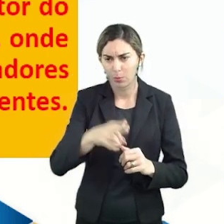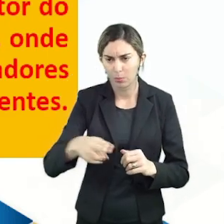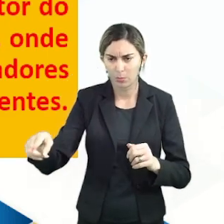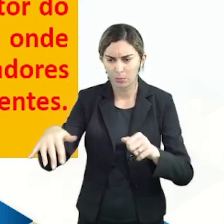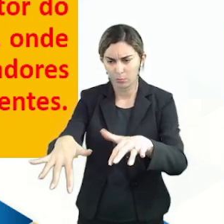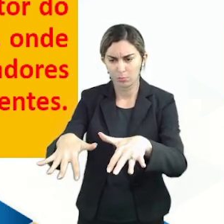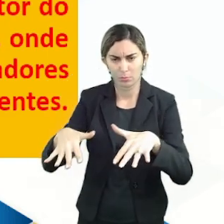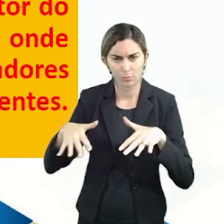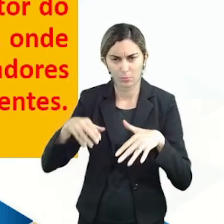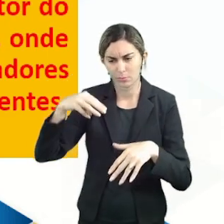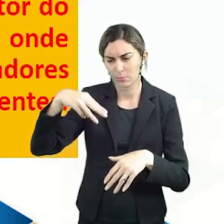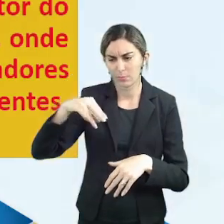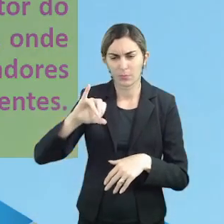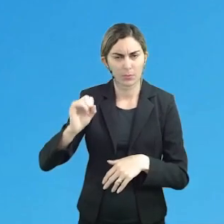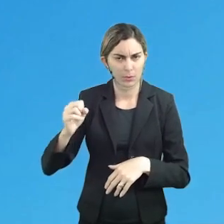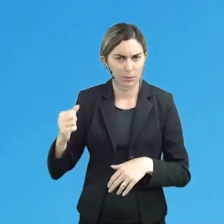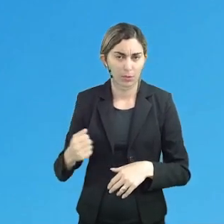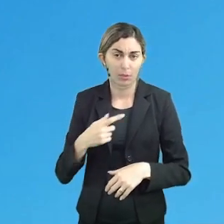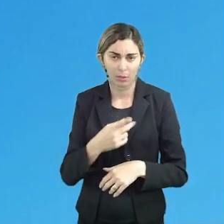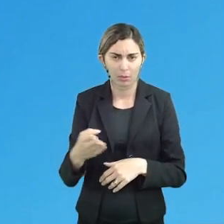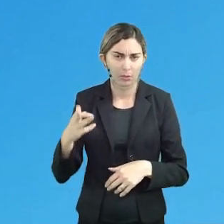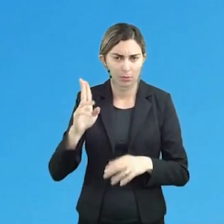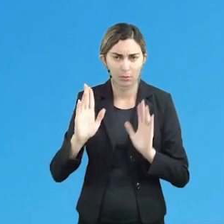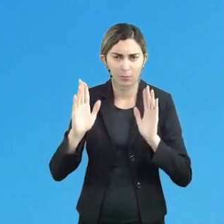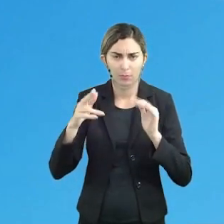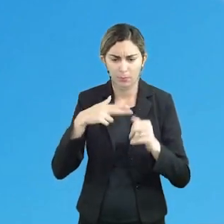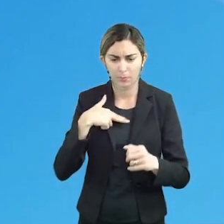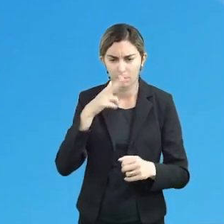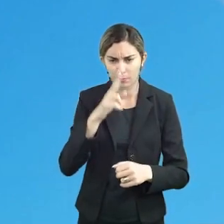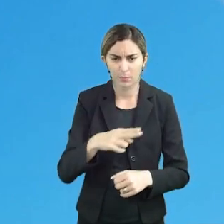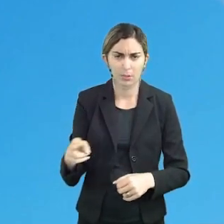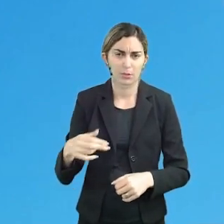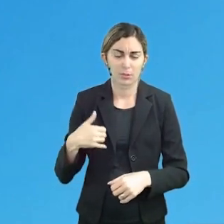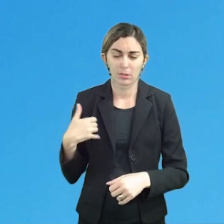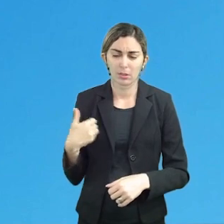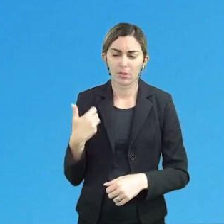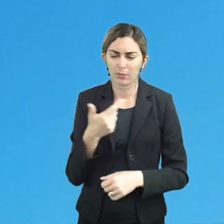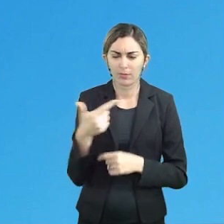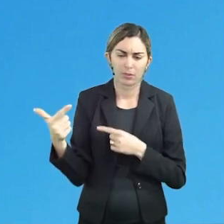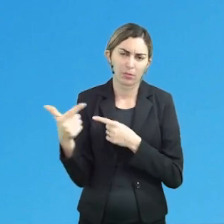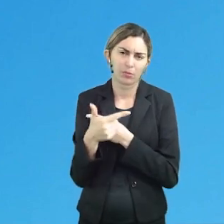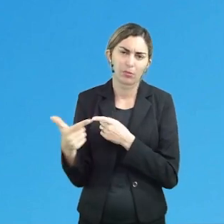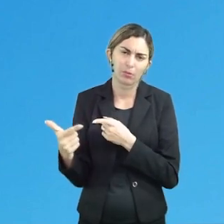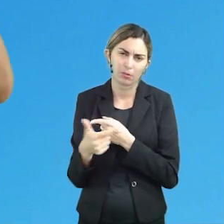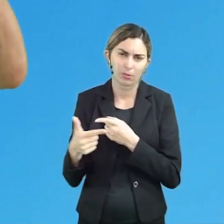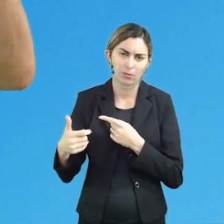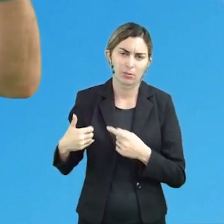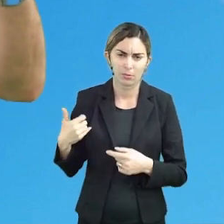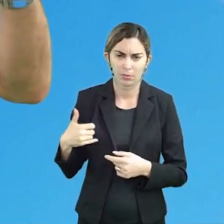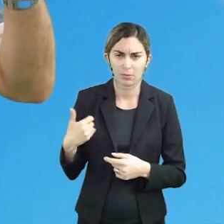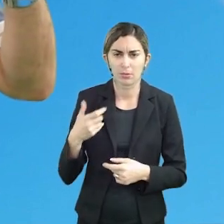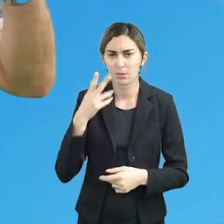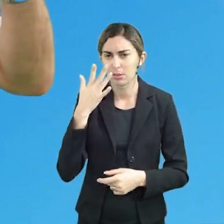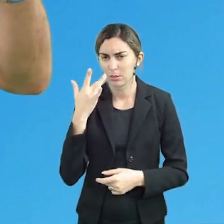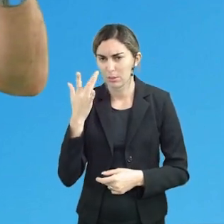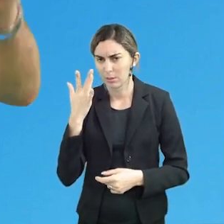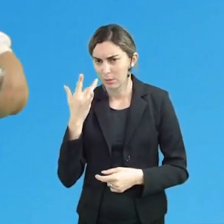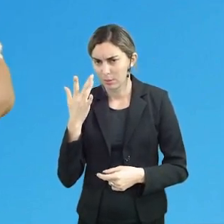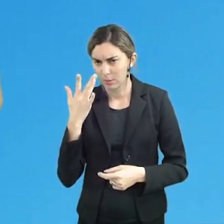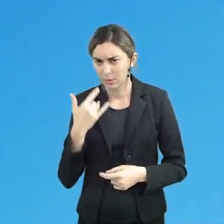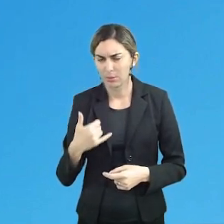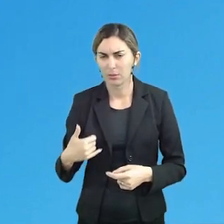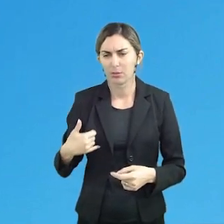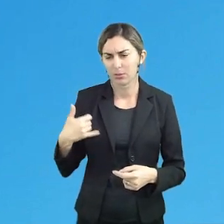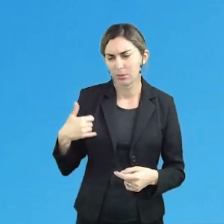nós já observamos que ele se tornou padre aos 22 anos de idade. Cearense,